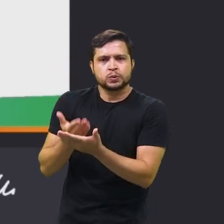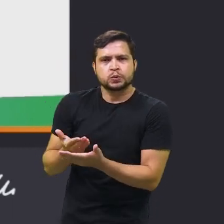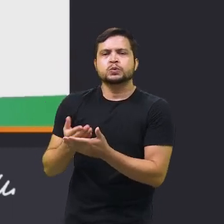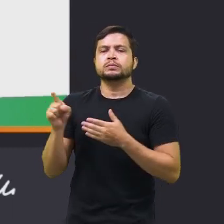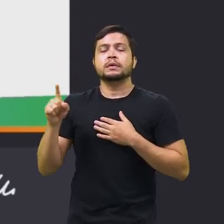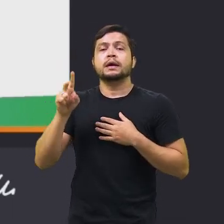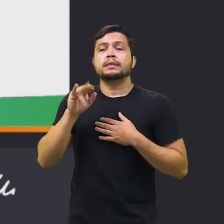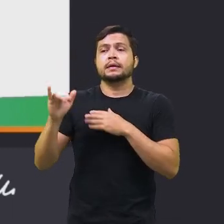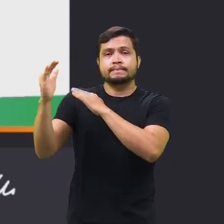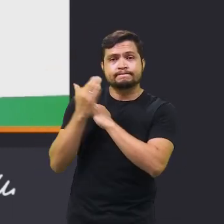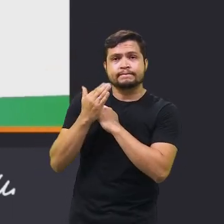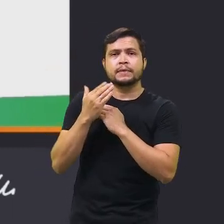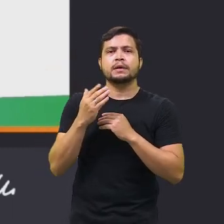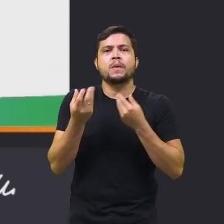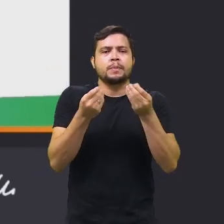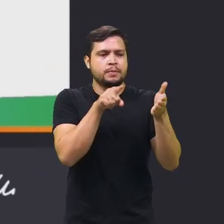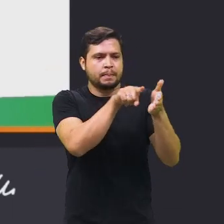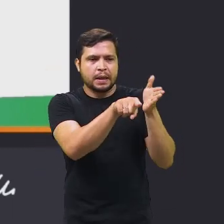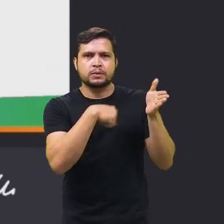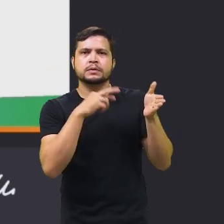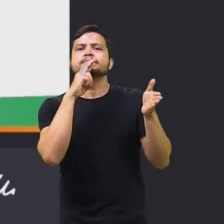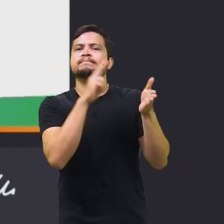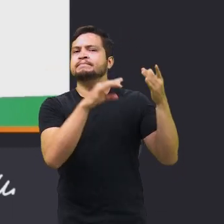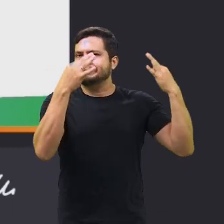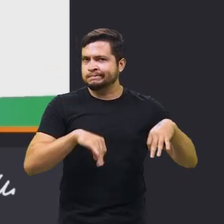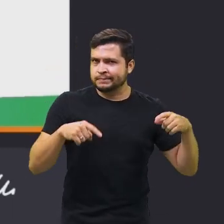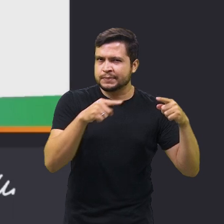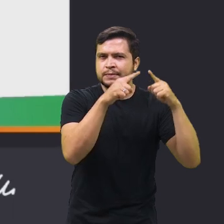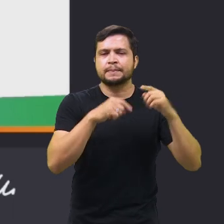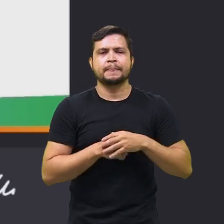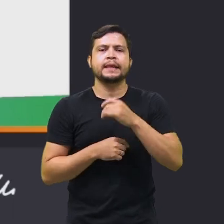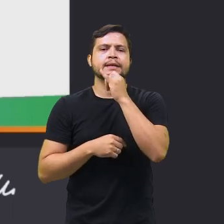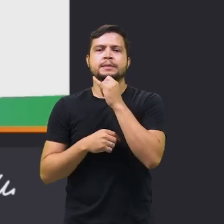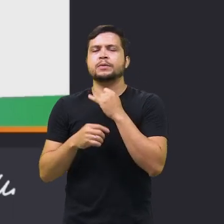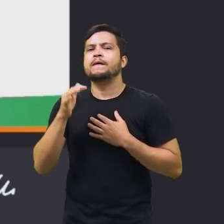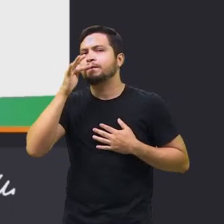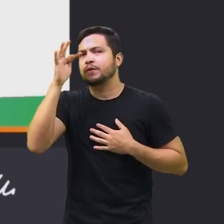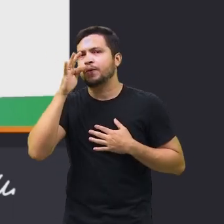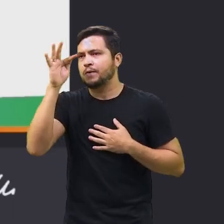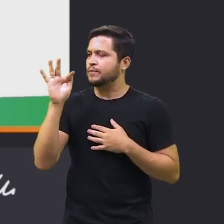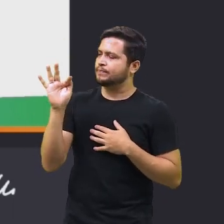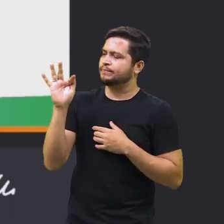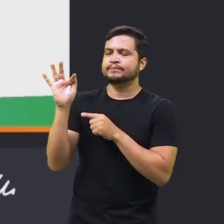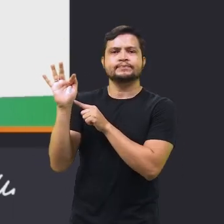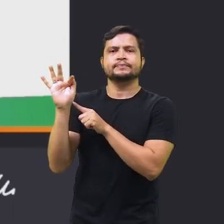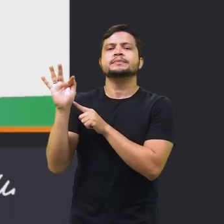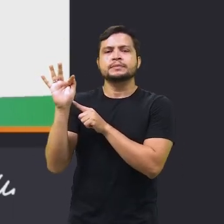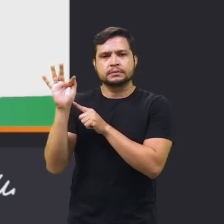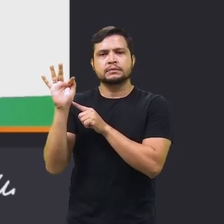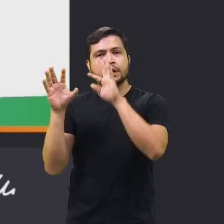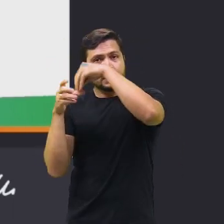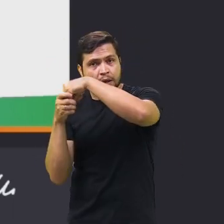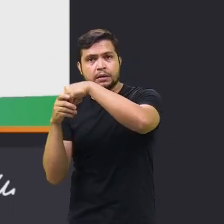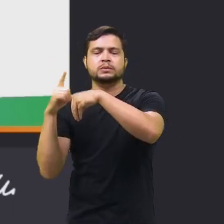para a resolução das nossas questões. Então aqui eu vou ter a flor da nossa angiosperma e na própria flor a gente vai ter